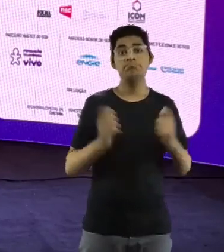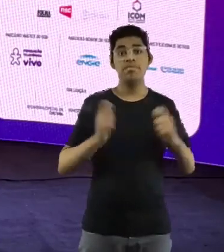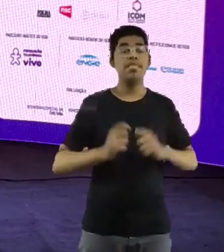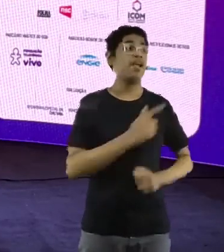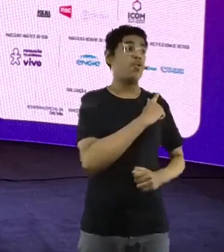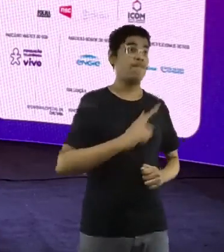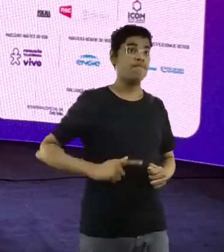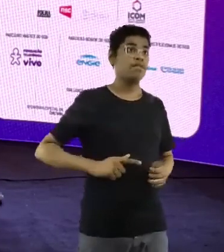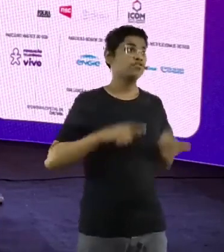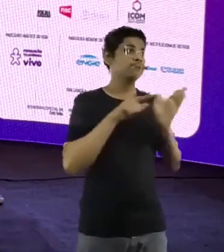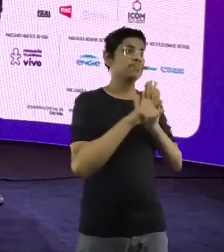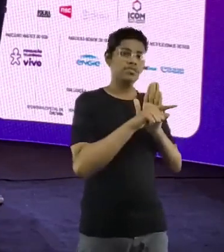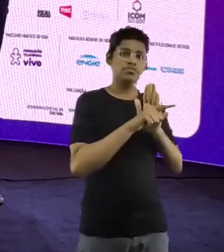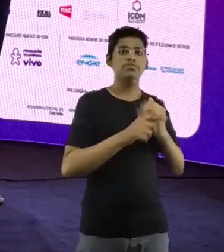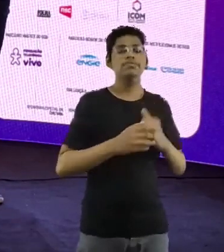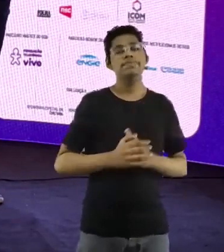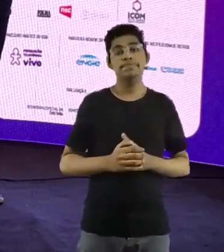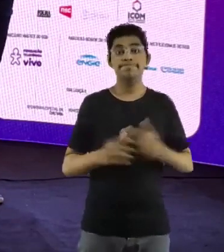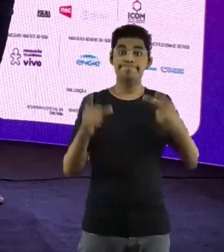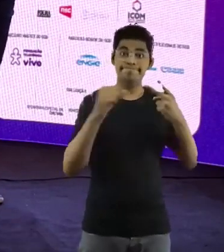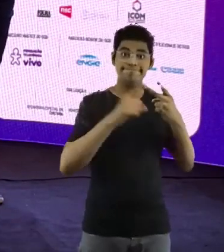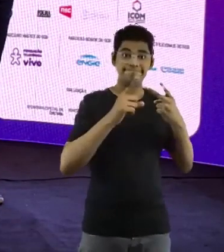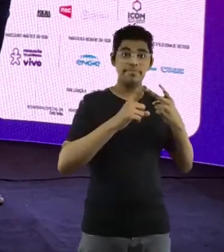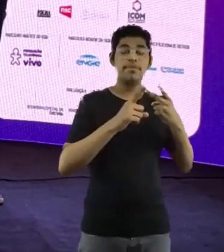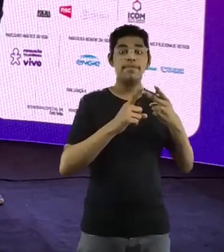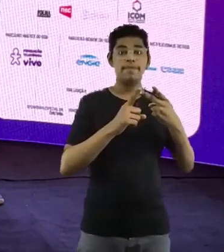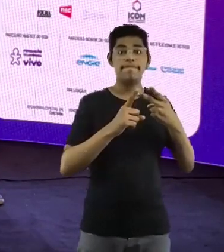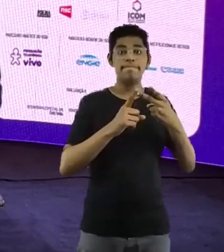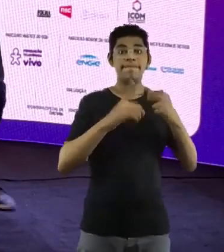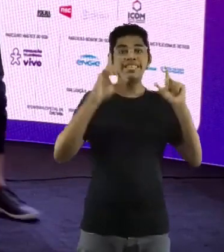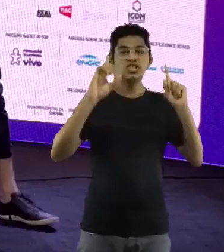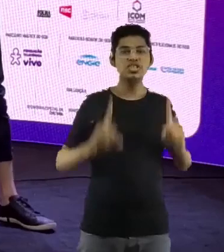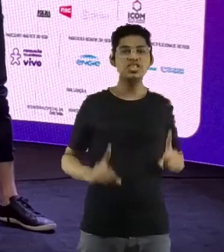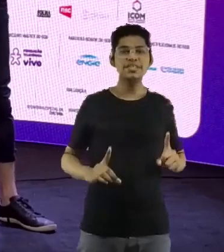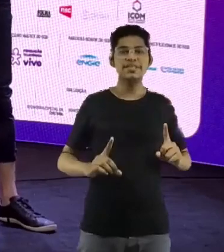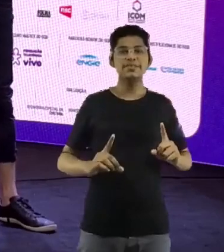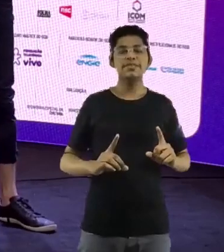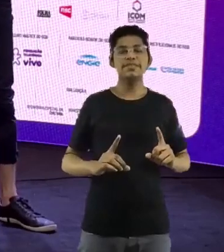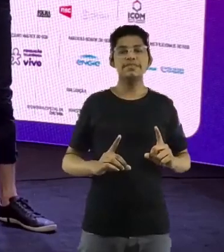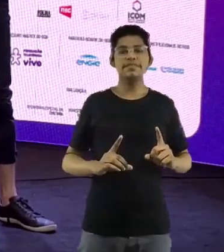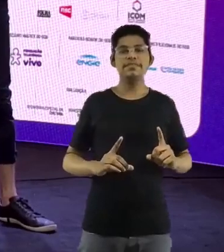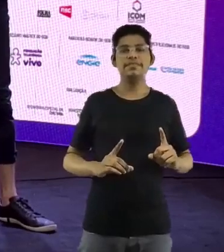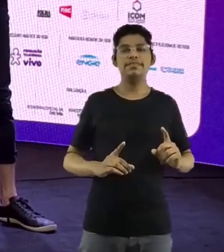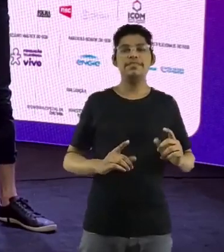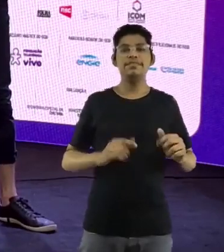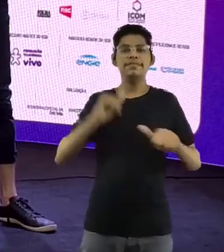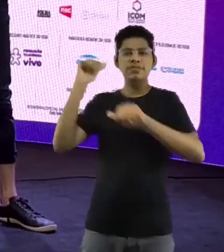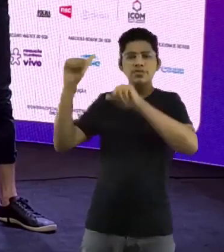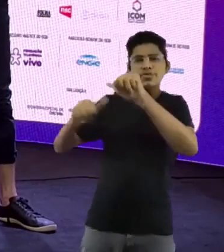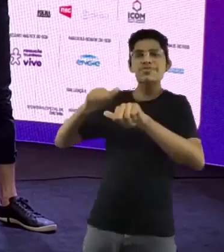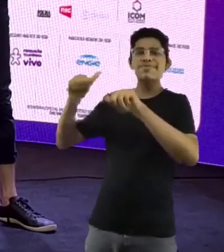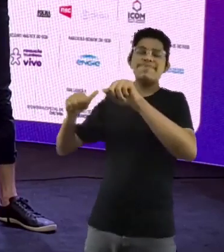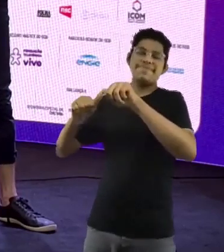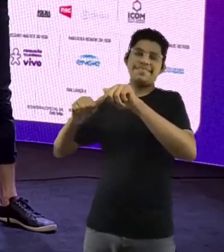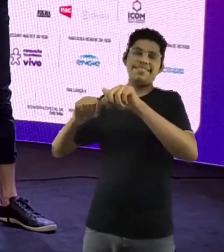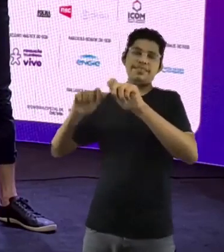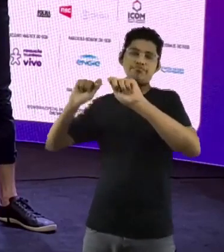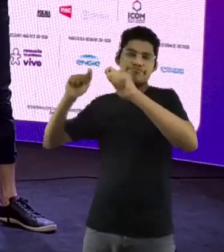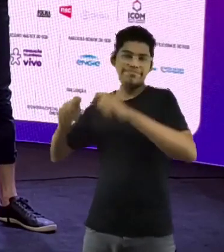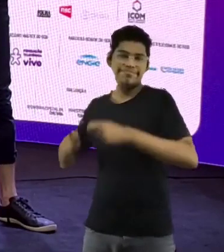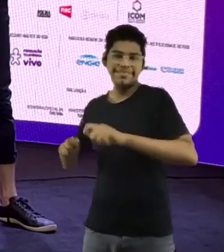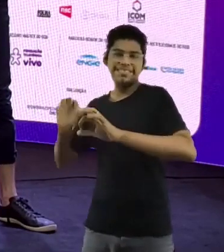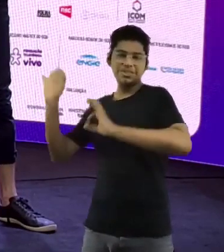segundo ponto vai ser um direito de revisão, então você vai poder alterar seus dados com mais facilidade. Você vai poder